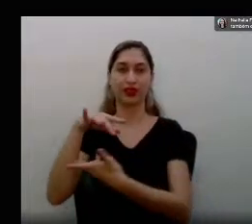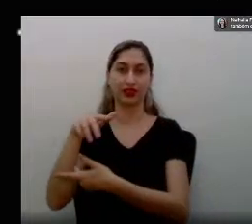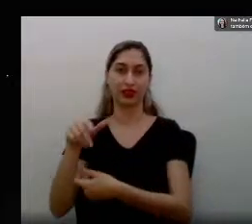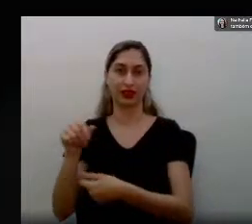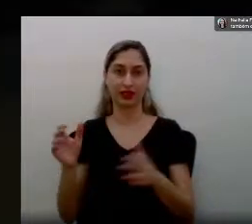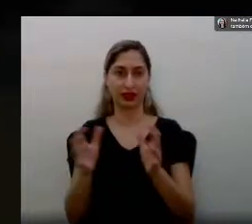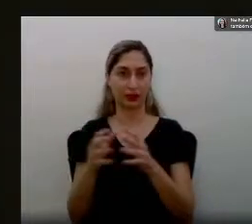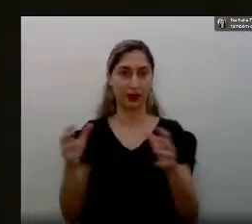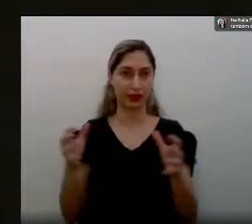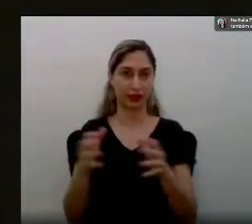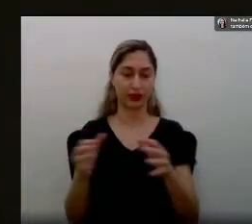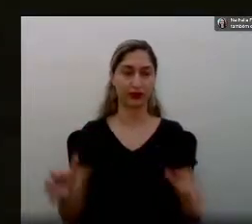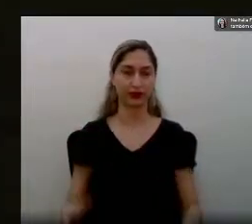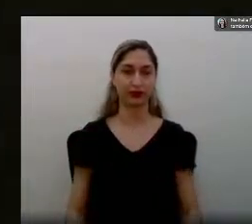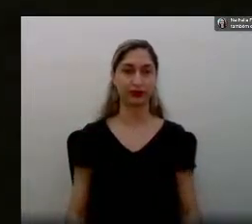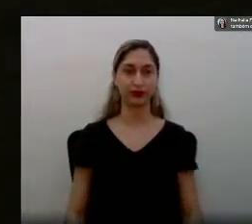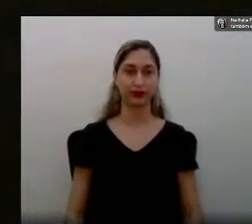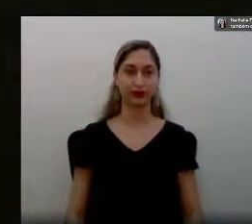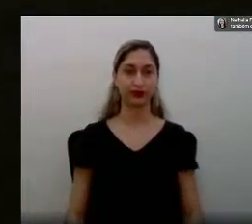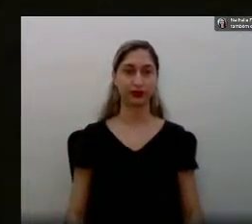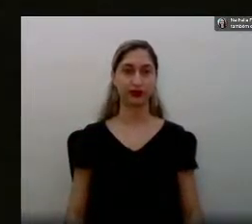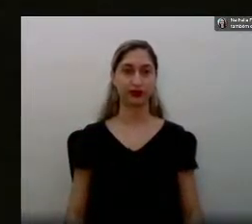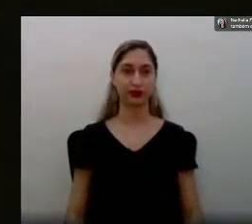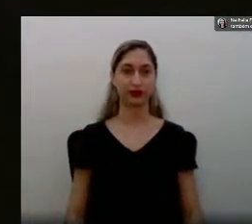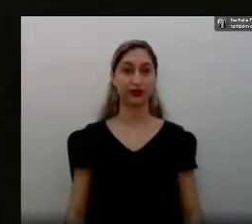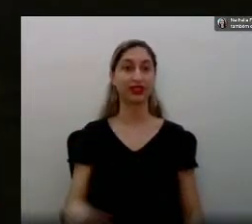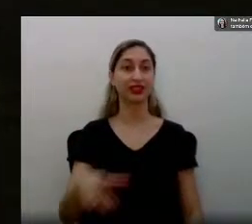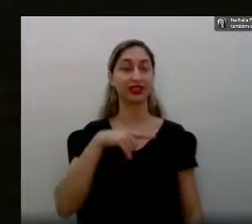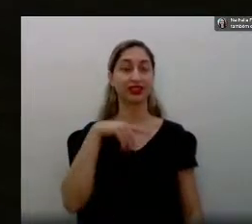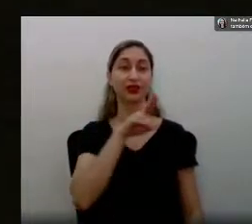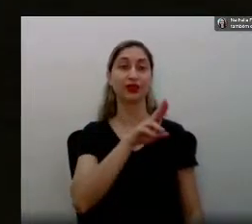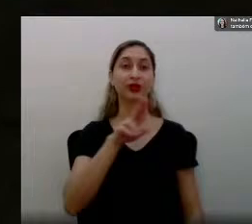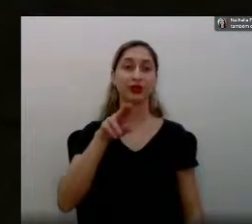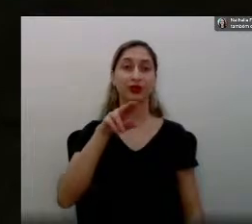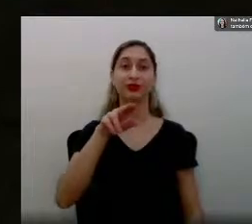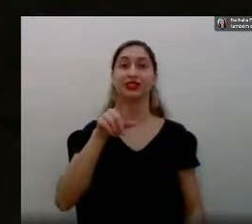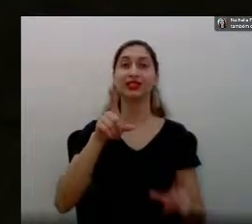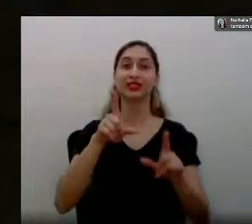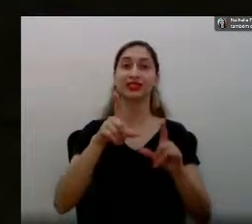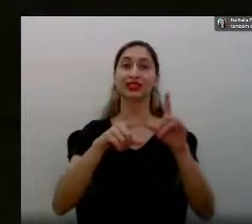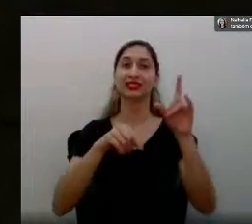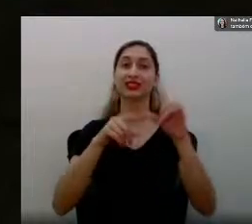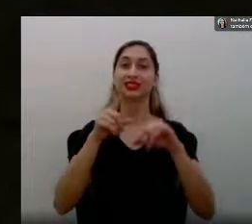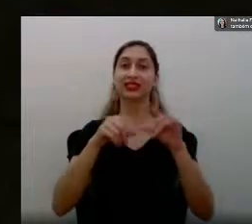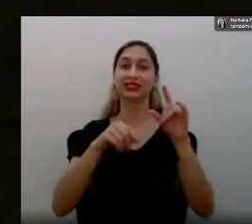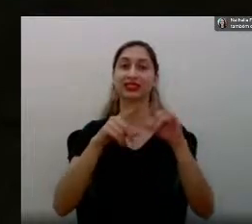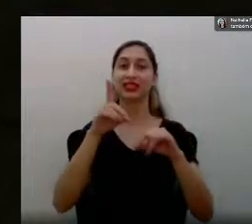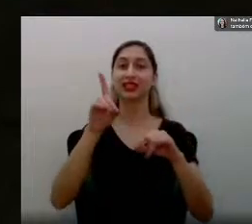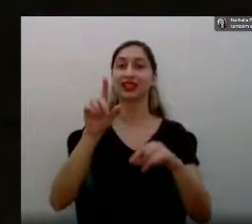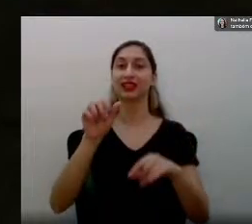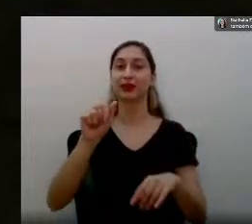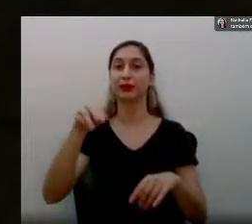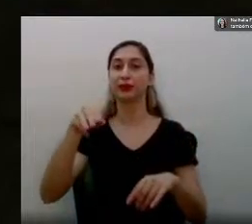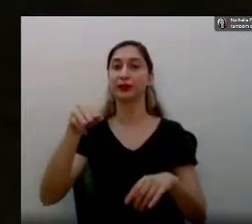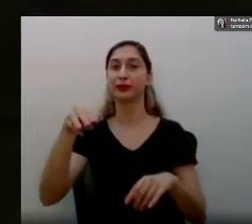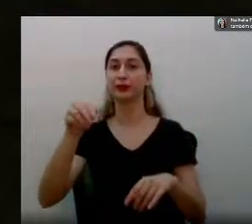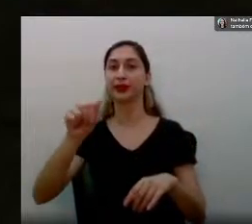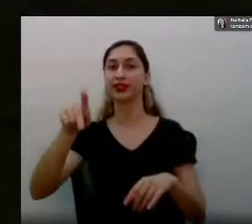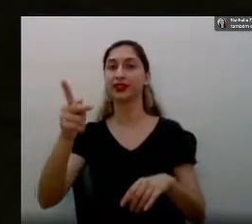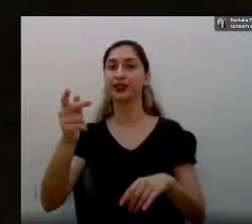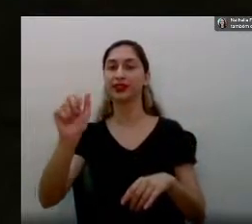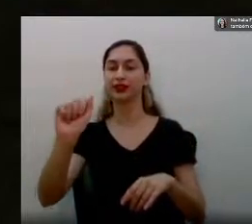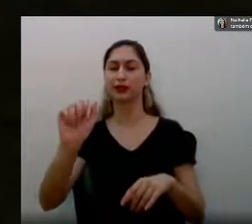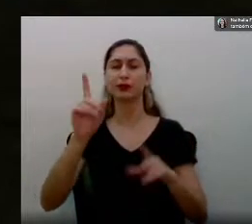nesse caso aqui ele é chamado de estrela da manhã né por várias culturas chamaram a estrela da manhã porque está da manhã